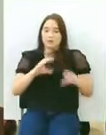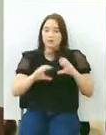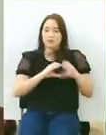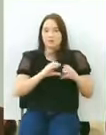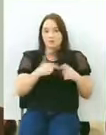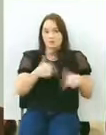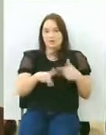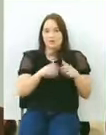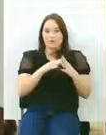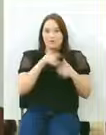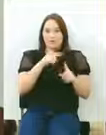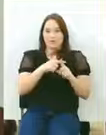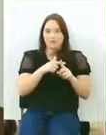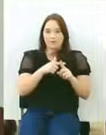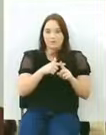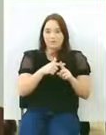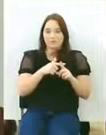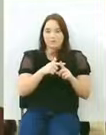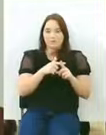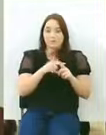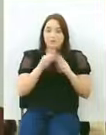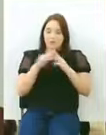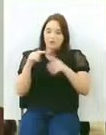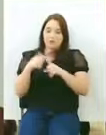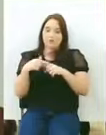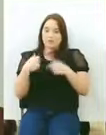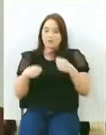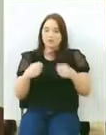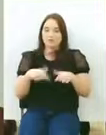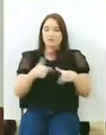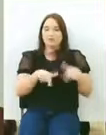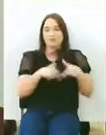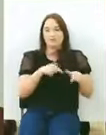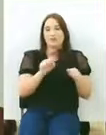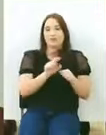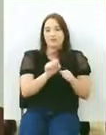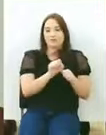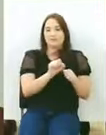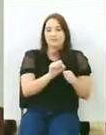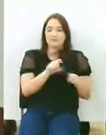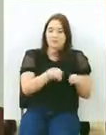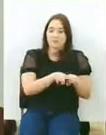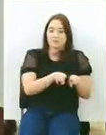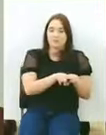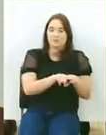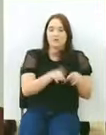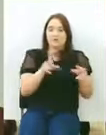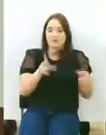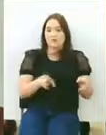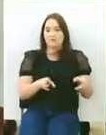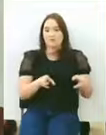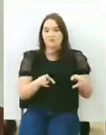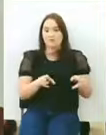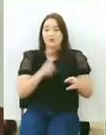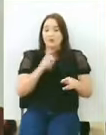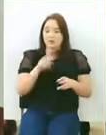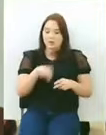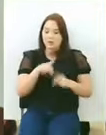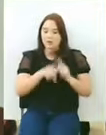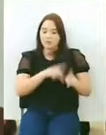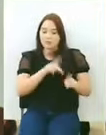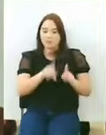e pastoreiam, mas é a igreja que deve trabalhar. É o trabalho da igreja, do